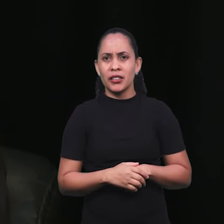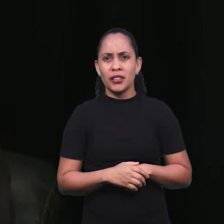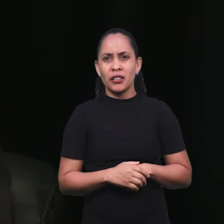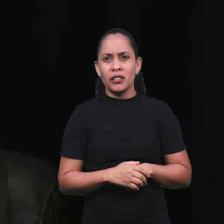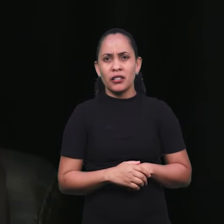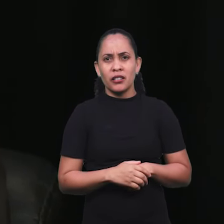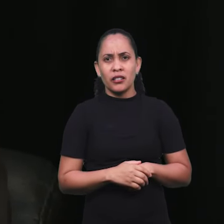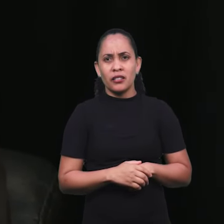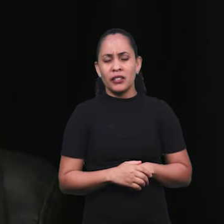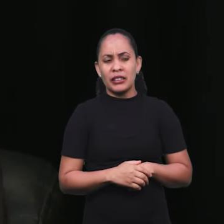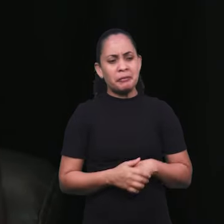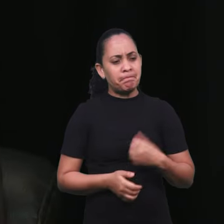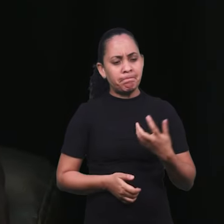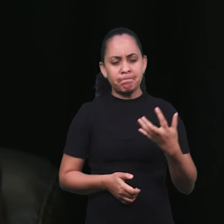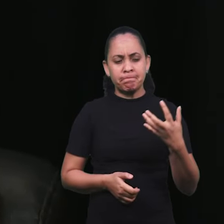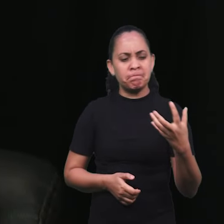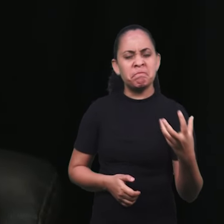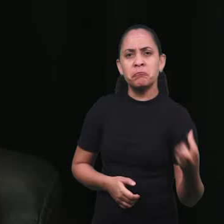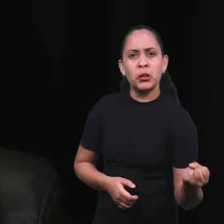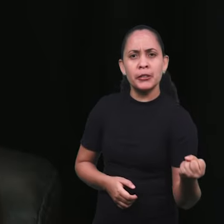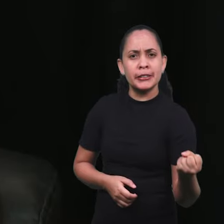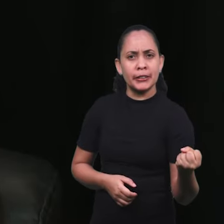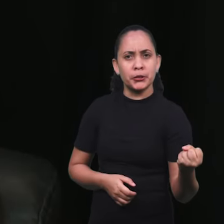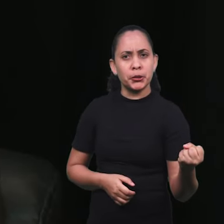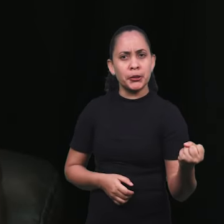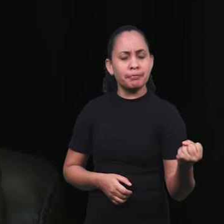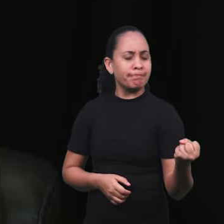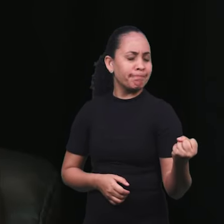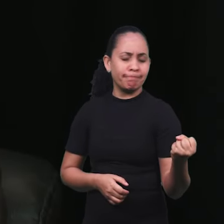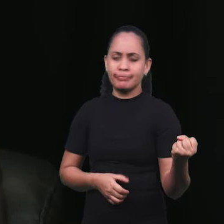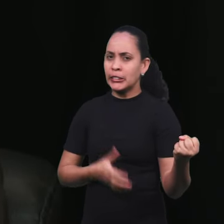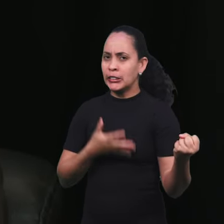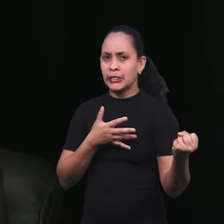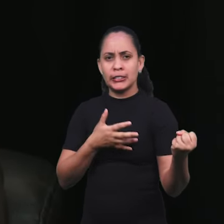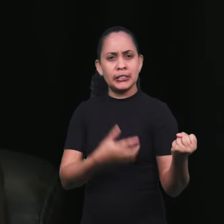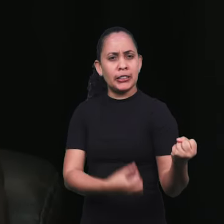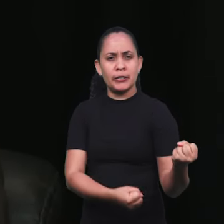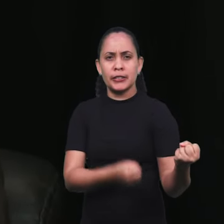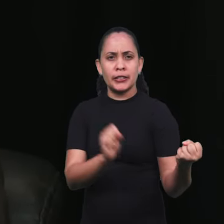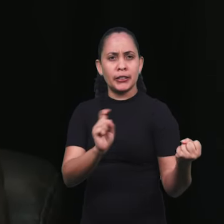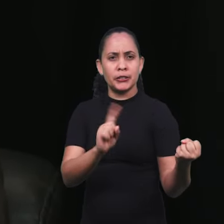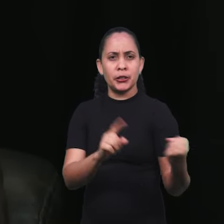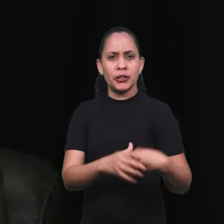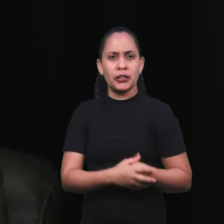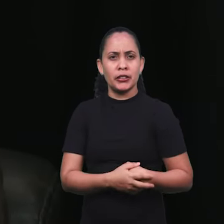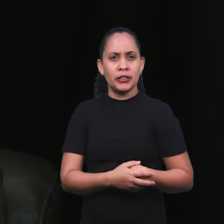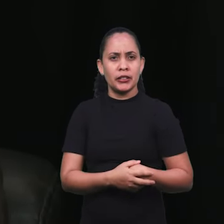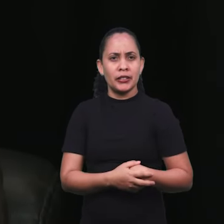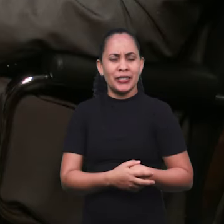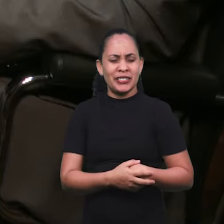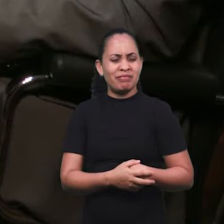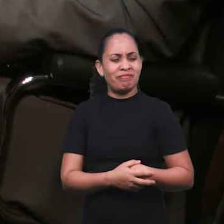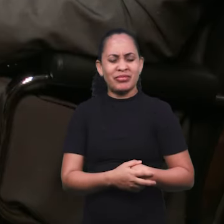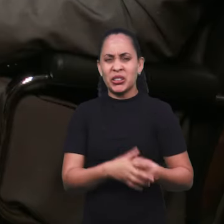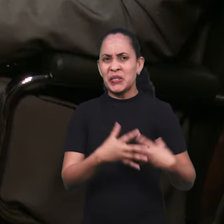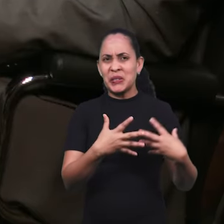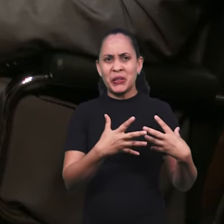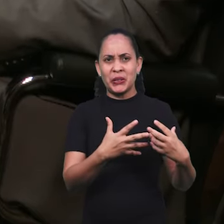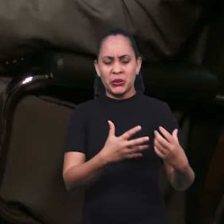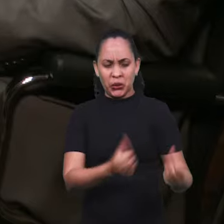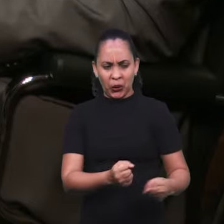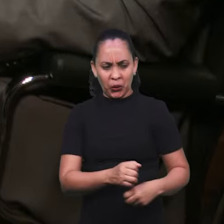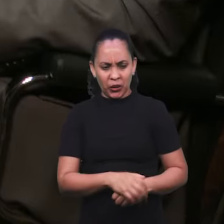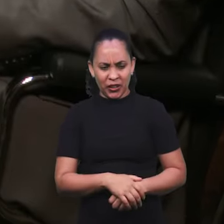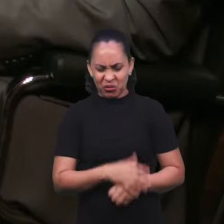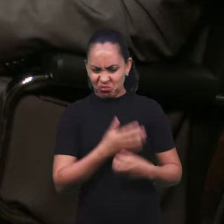assimilou, não adquiriu Aquele ele se hábito. posicionou, né? Não Tinha se posicionado. Como diz a palavra, não vos conformeis com esse mundo, esse né? Ele não mundo.